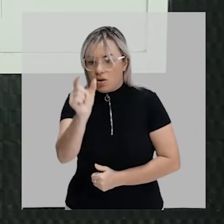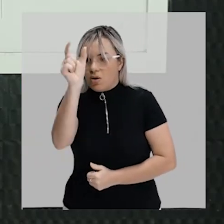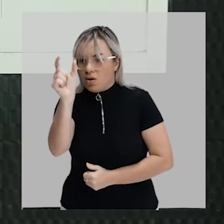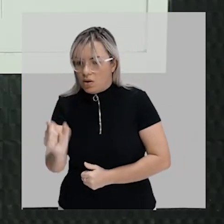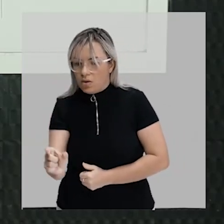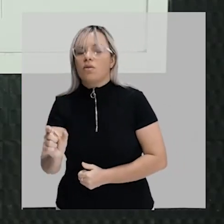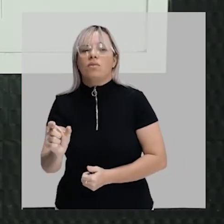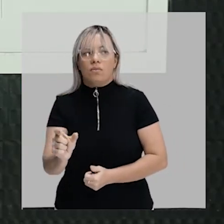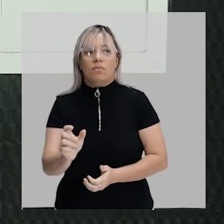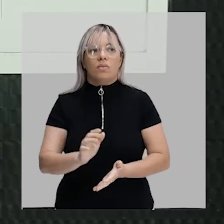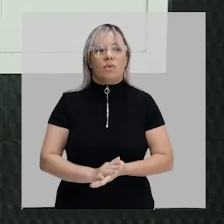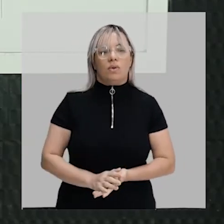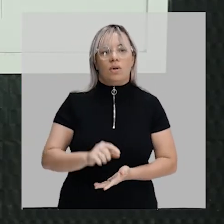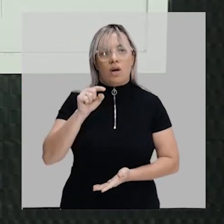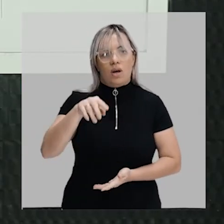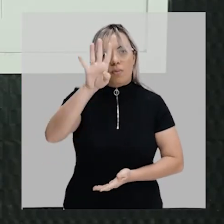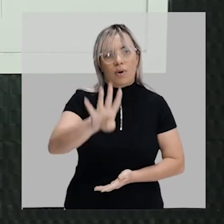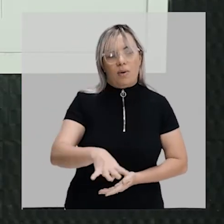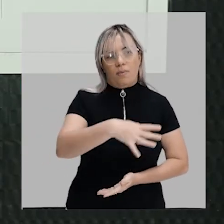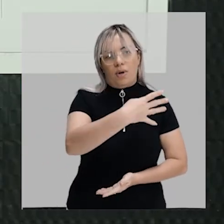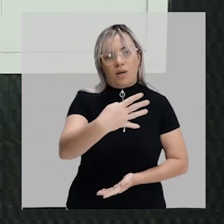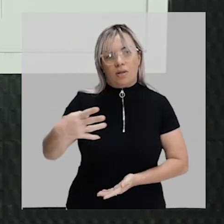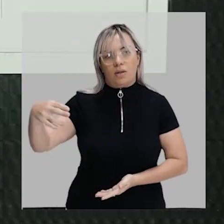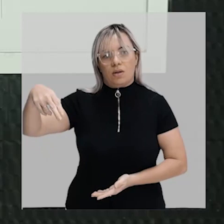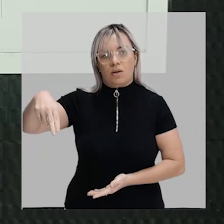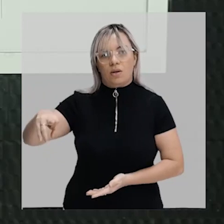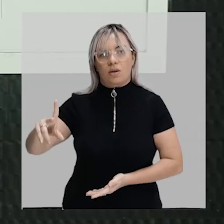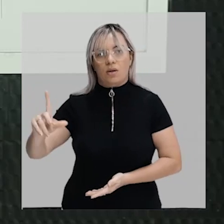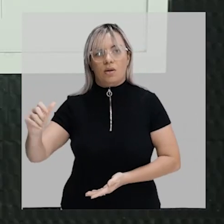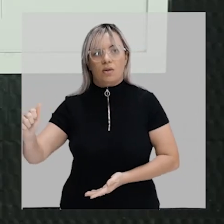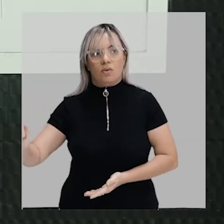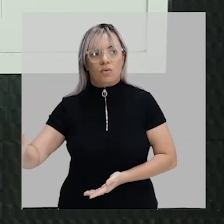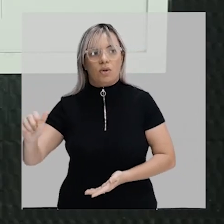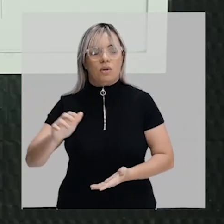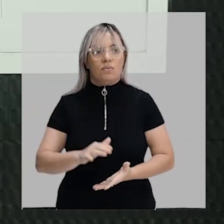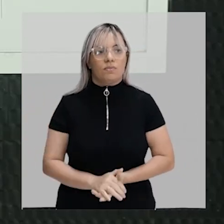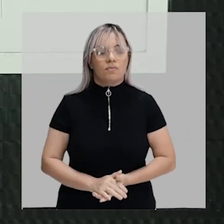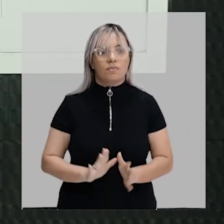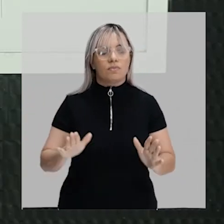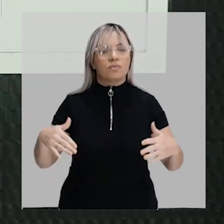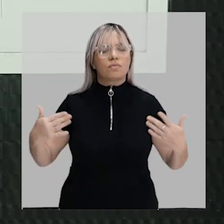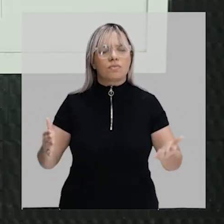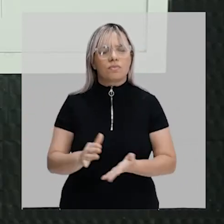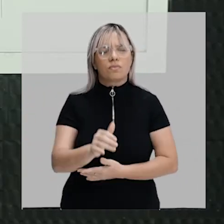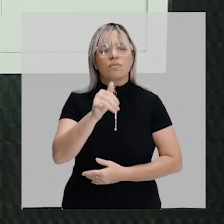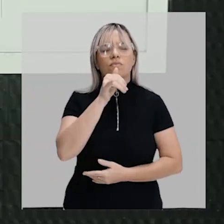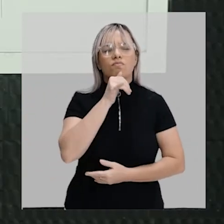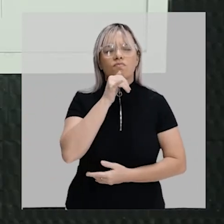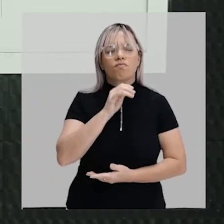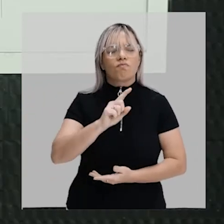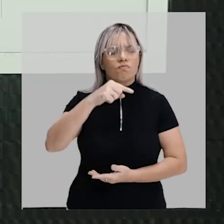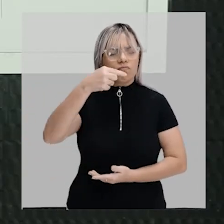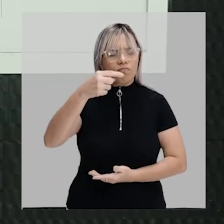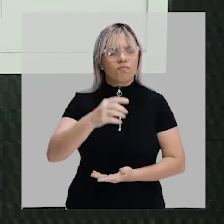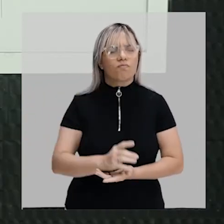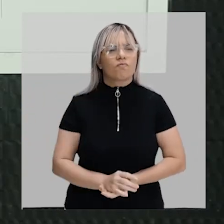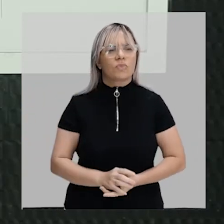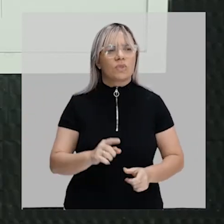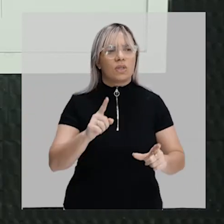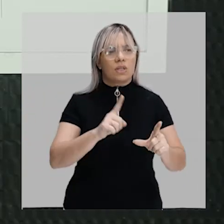é uma matriz nula tá motorzinho uma 3D quando é que